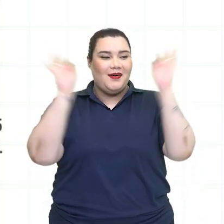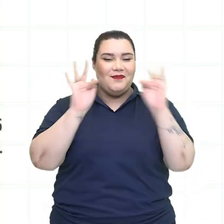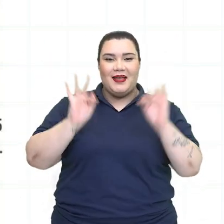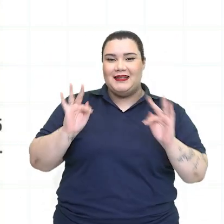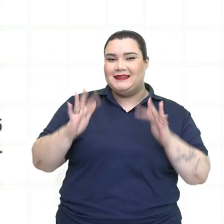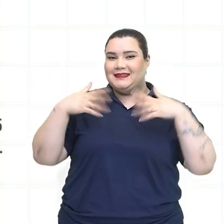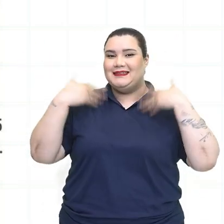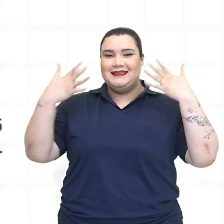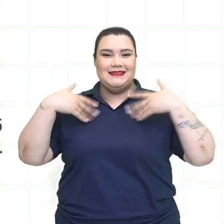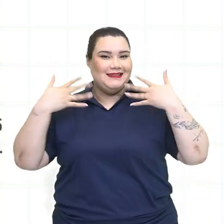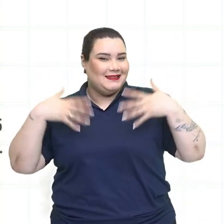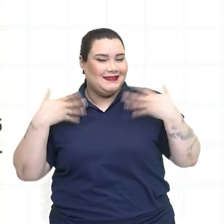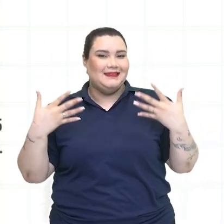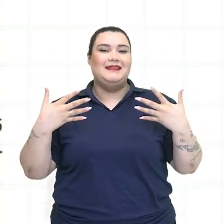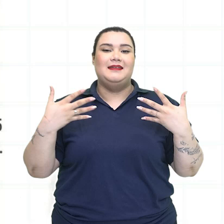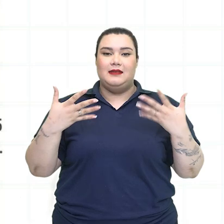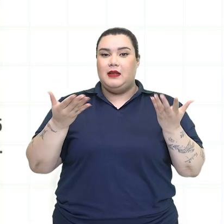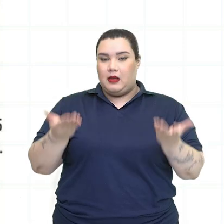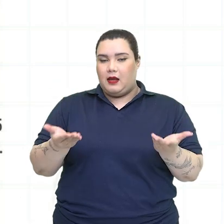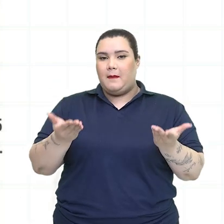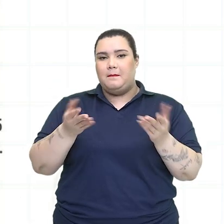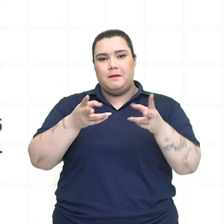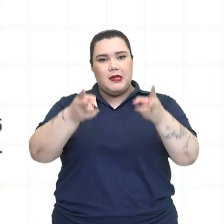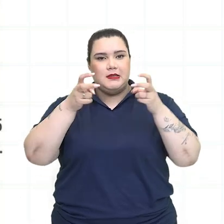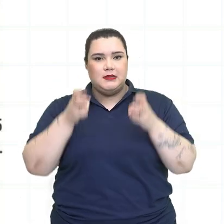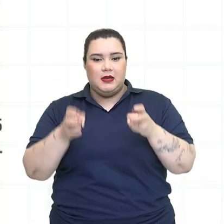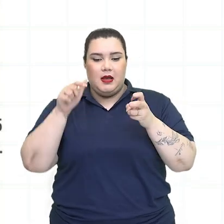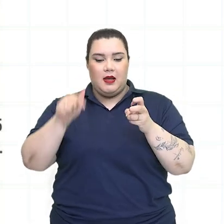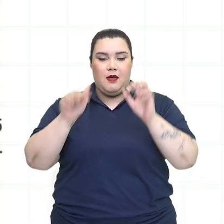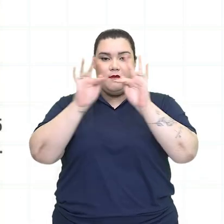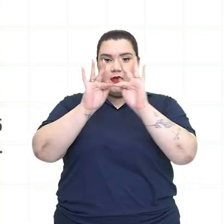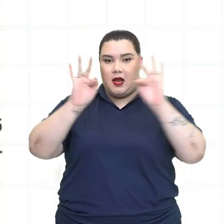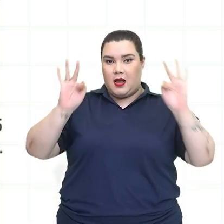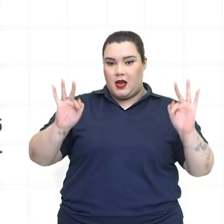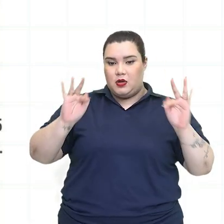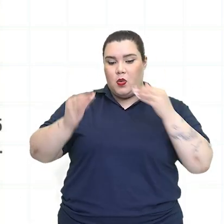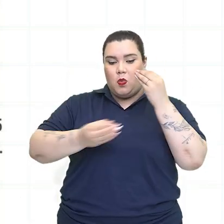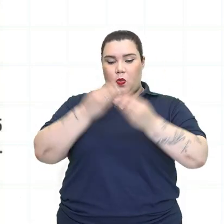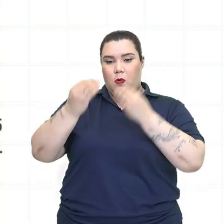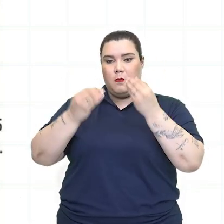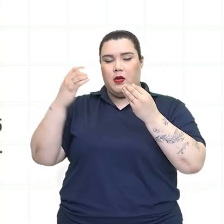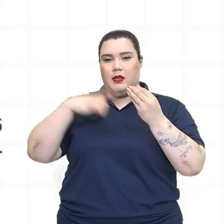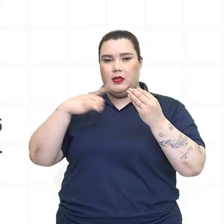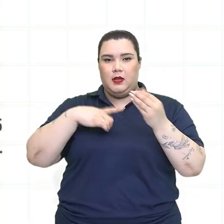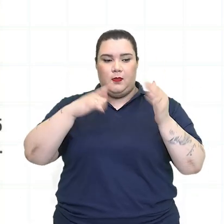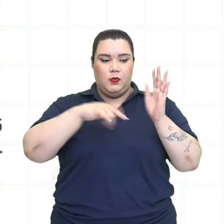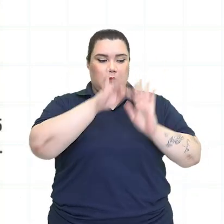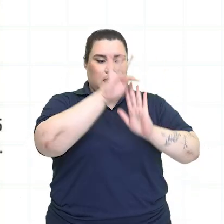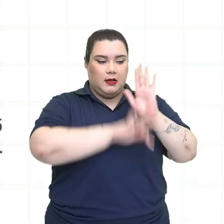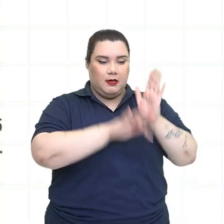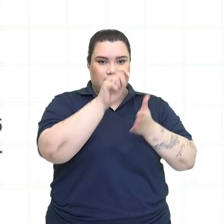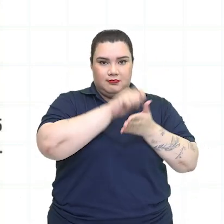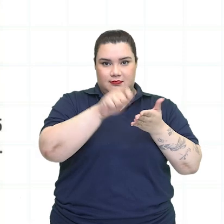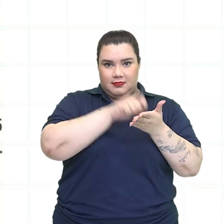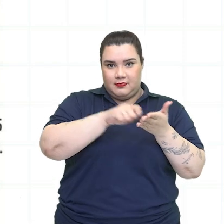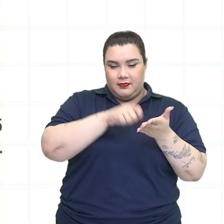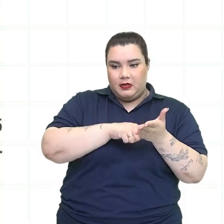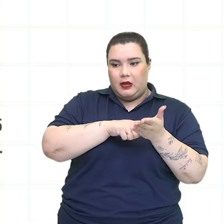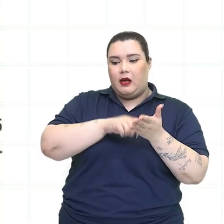fiquei alegre. Então, esta entonação que eu falaria na escrita